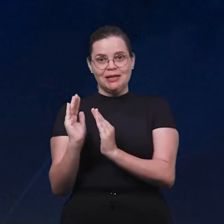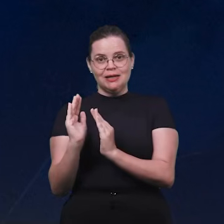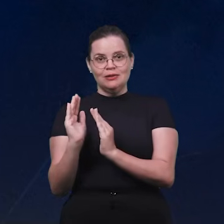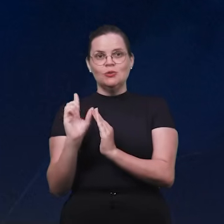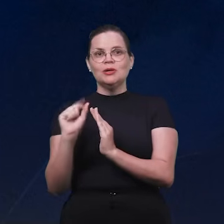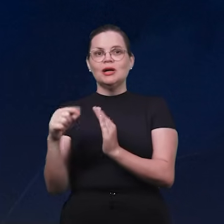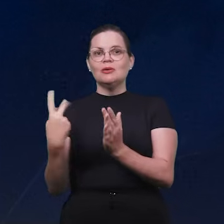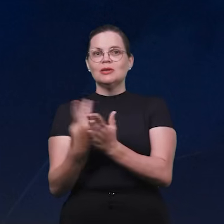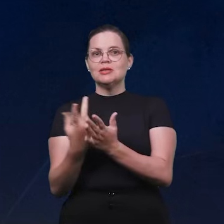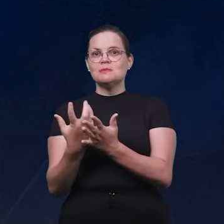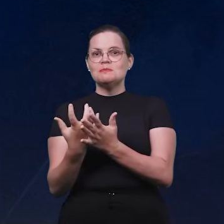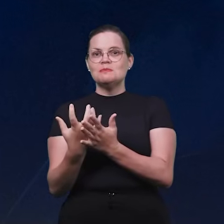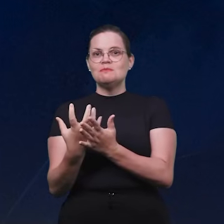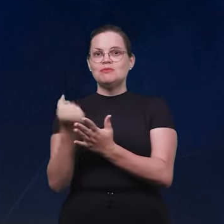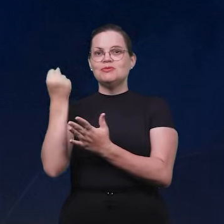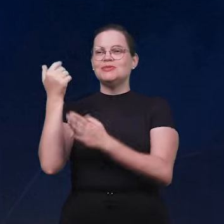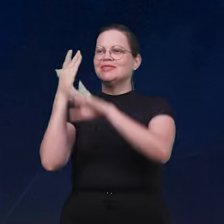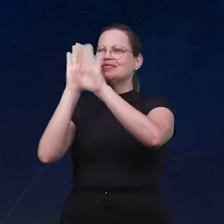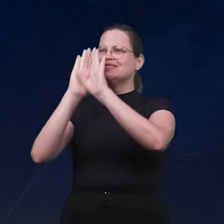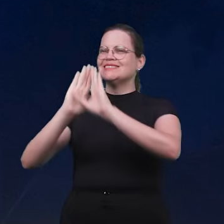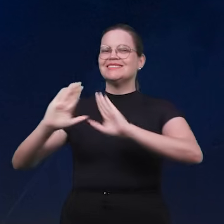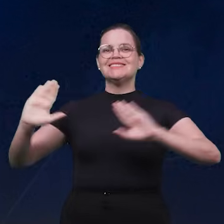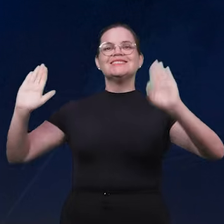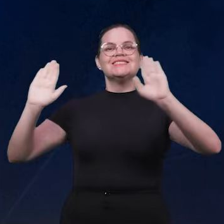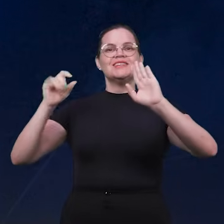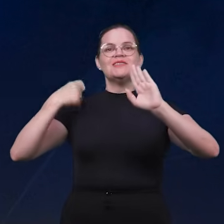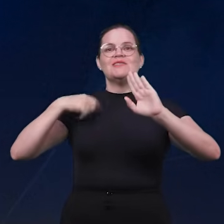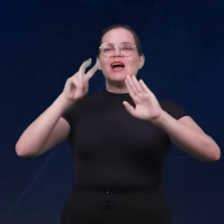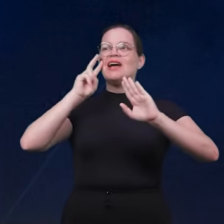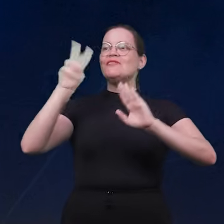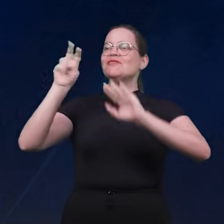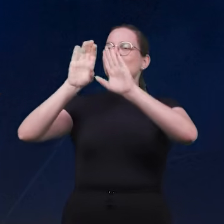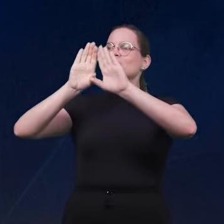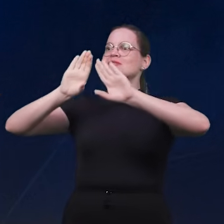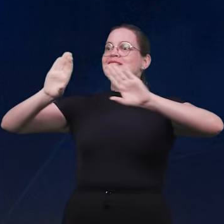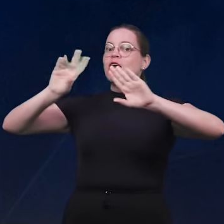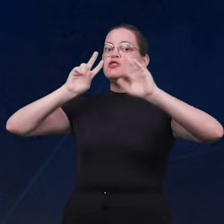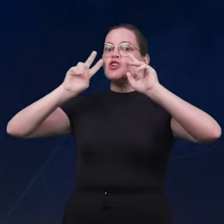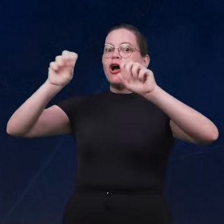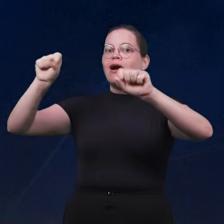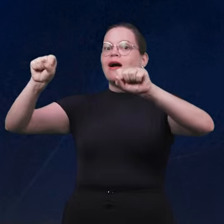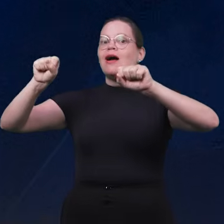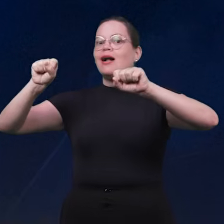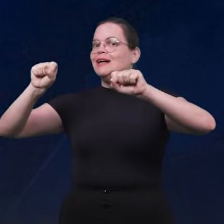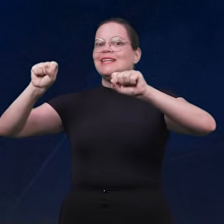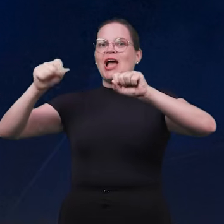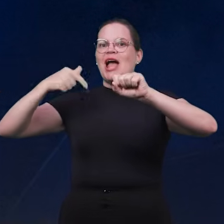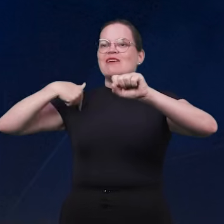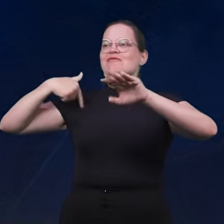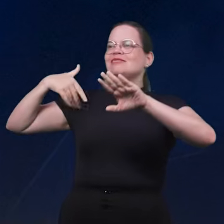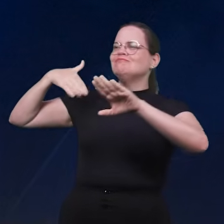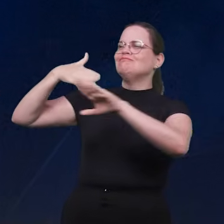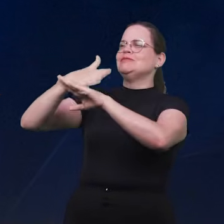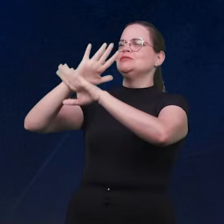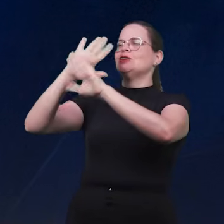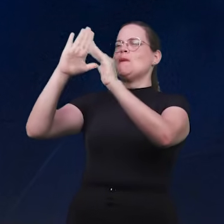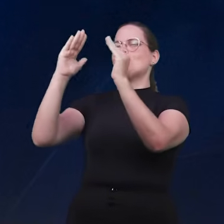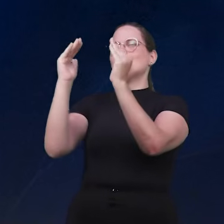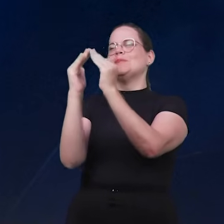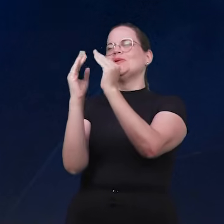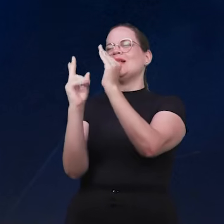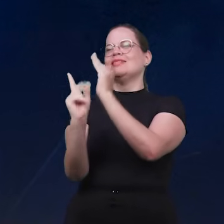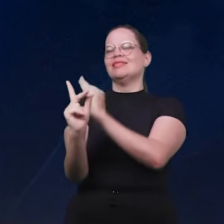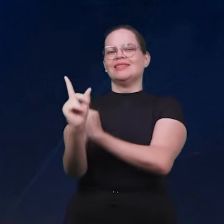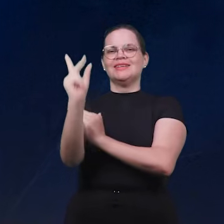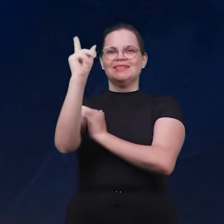Jesus não somente contemplará a gloriosa Canaã celestial, mas habitará nela para